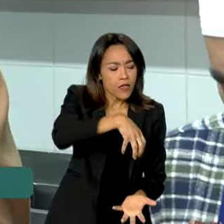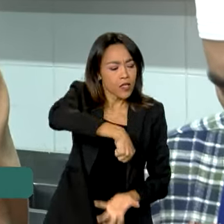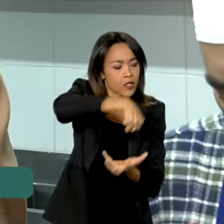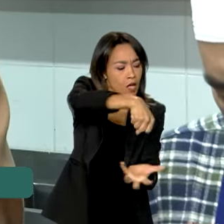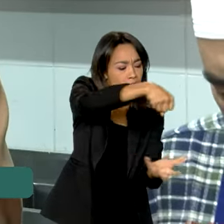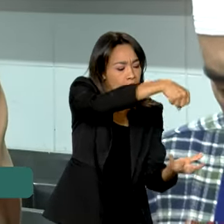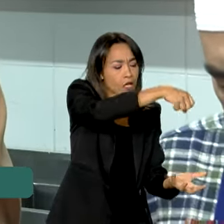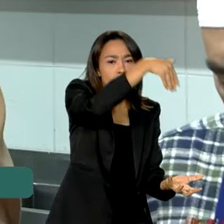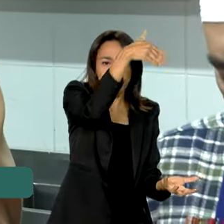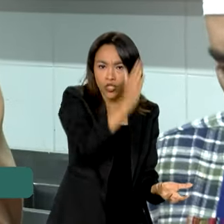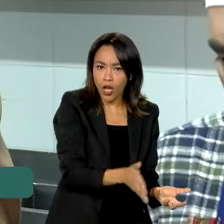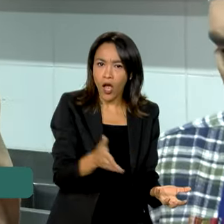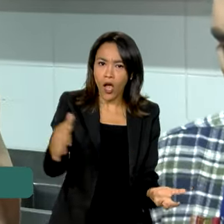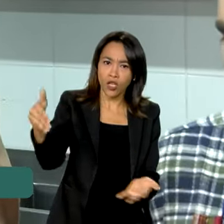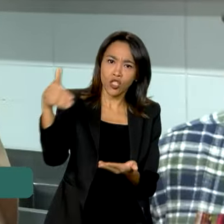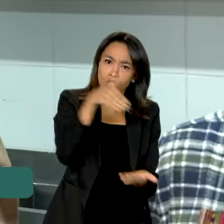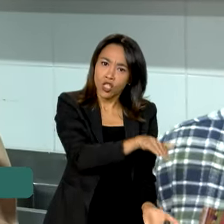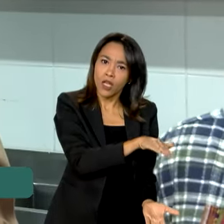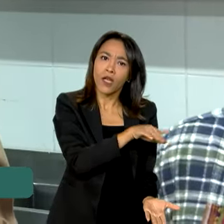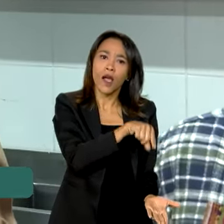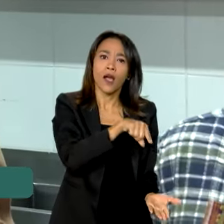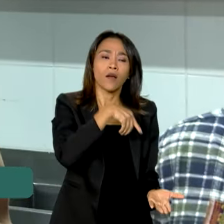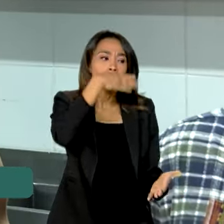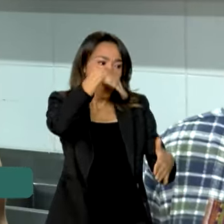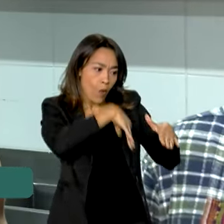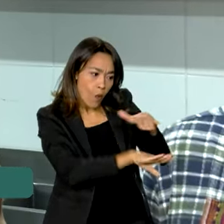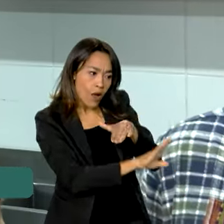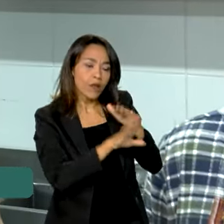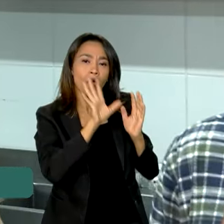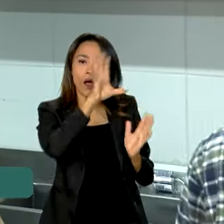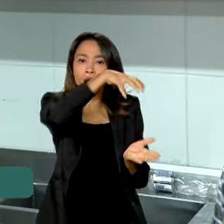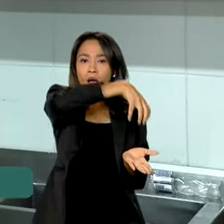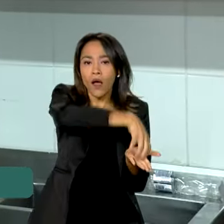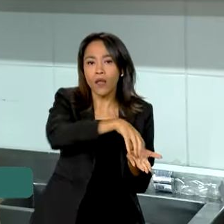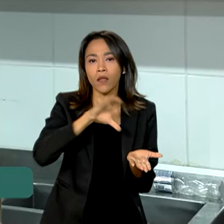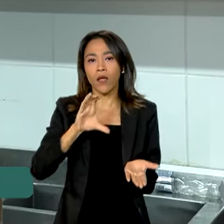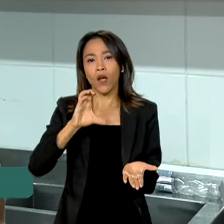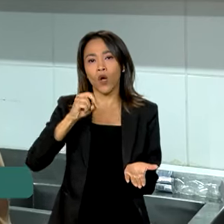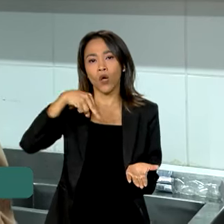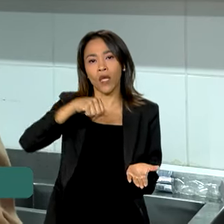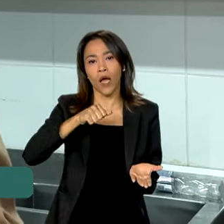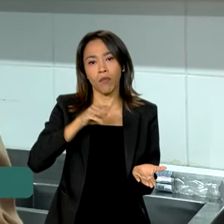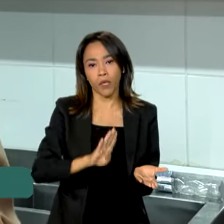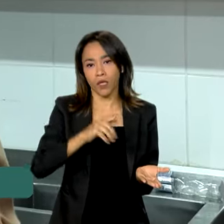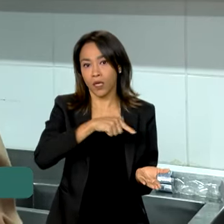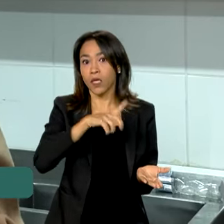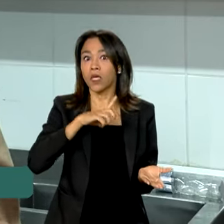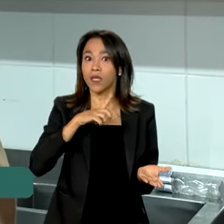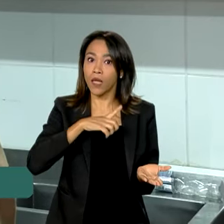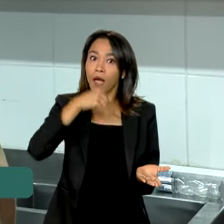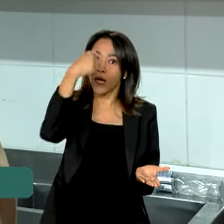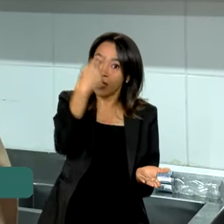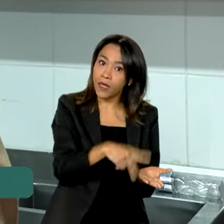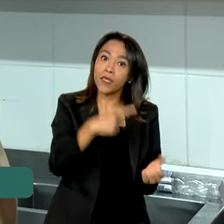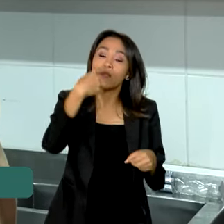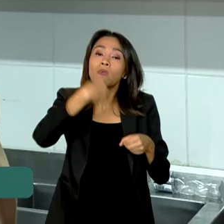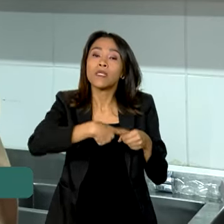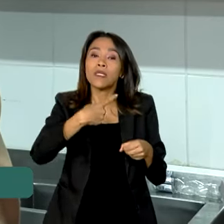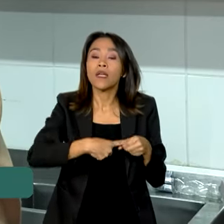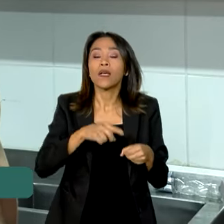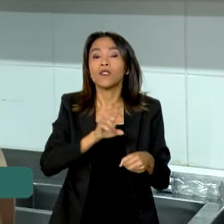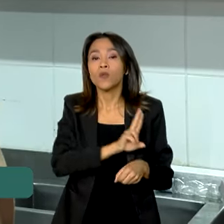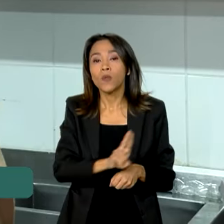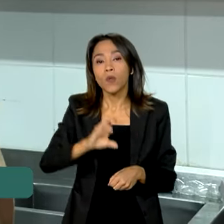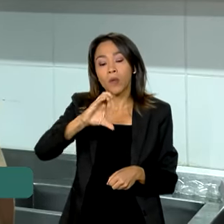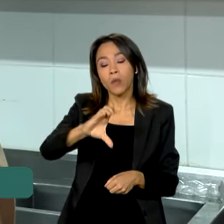já começaram a chegar à unidade armazenadora que fica na Conab, que está localizada em Canoas, e